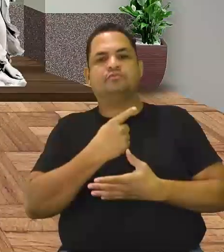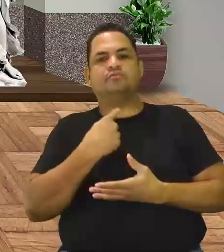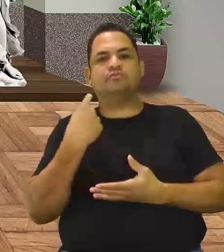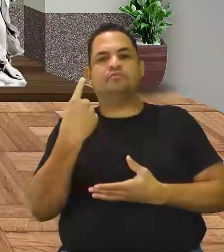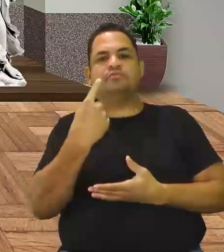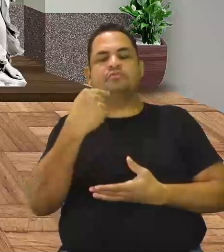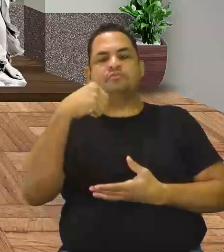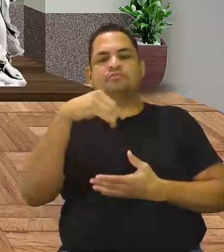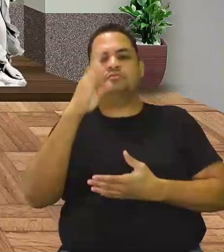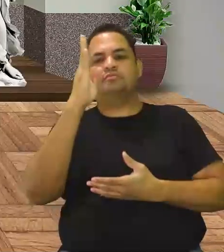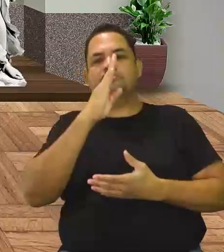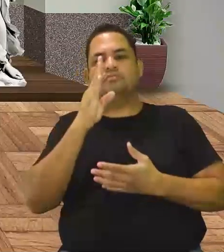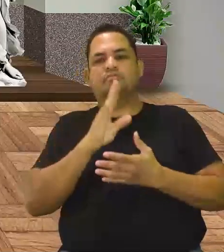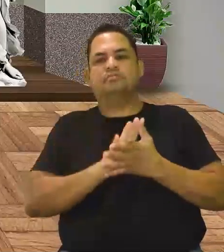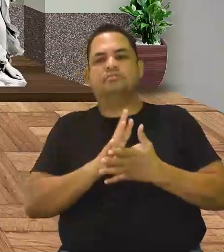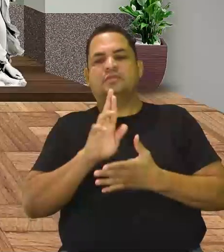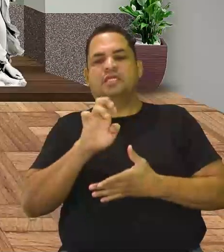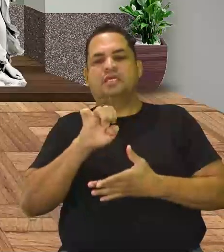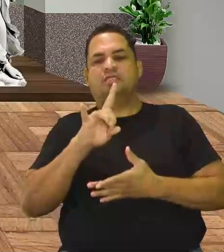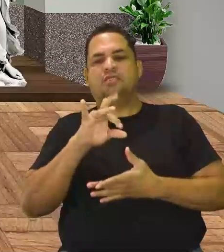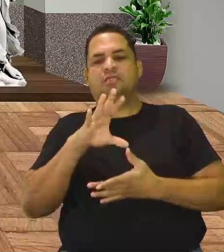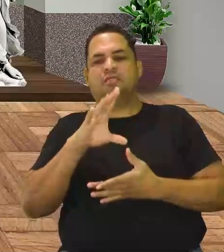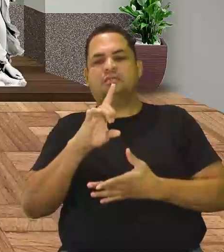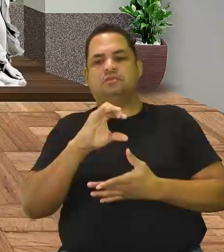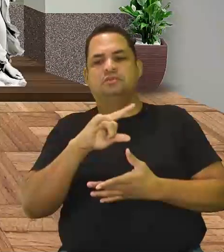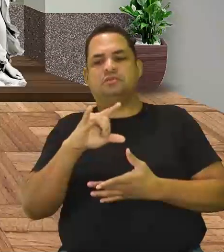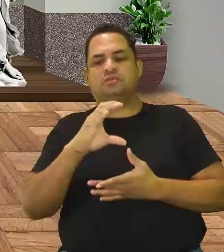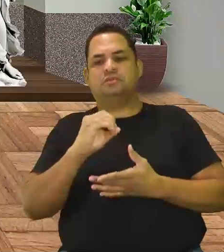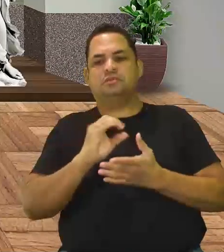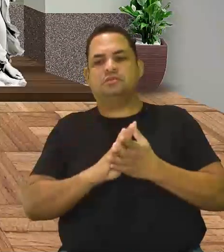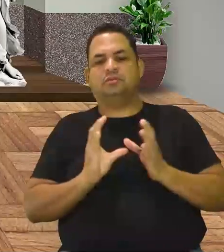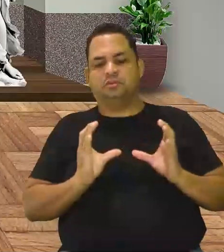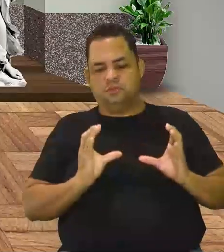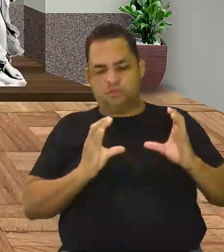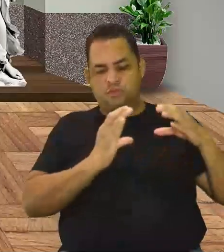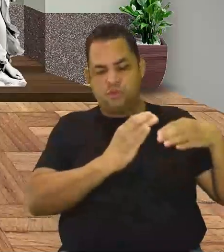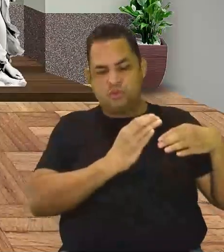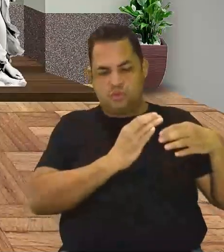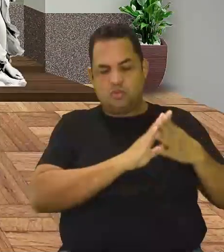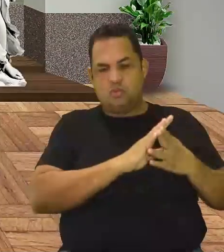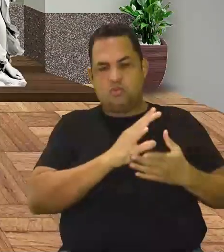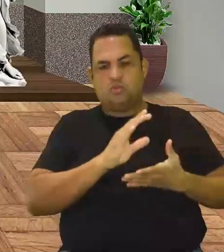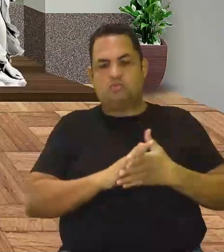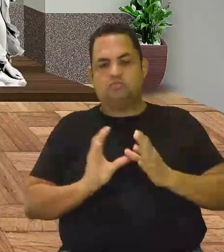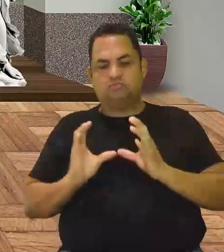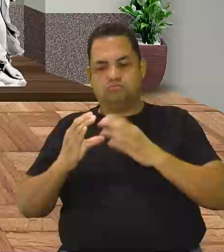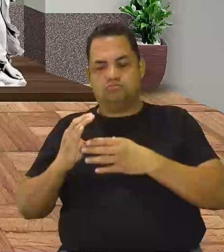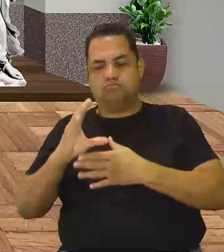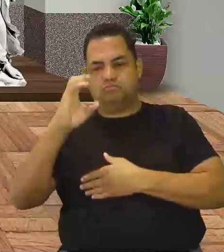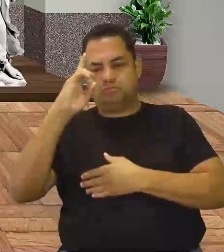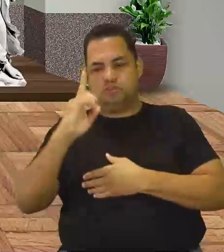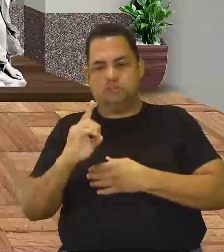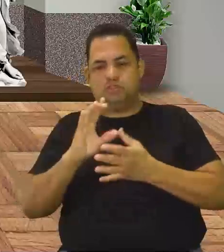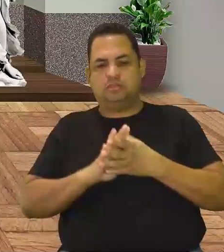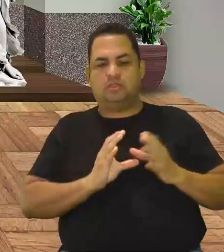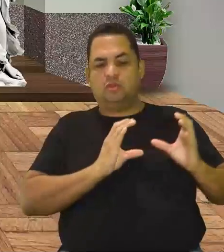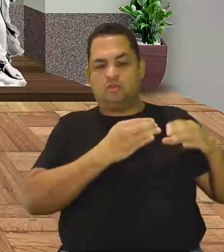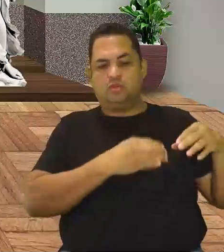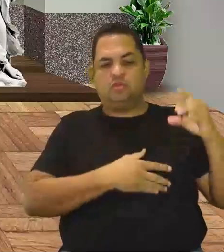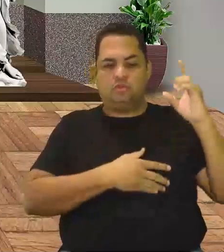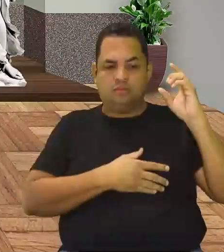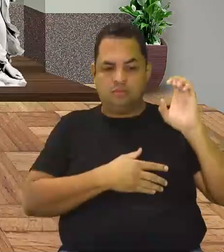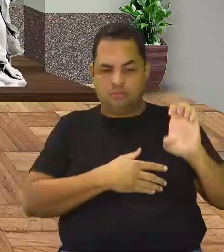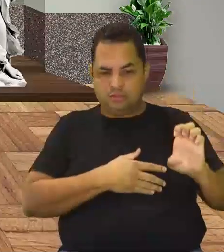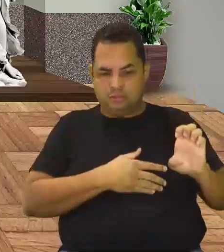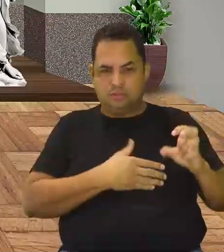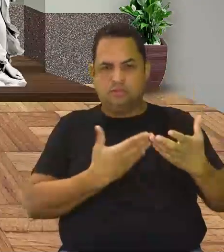havia aqui dentro do Brasil uma radicalização muito grande entre um grupo de extrema direita e um grupo de extrema esquerda. De